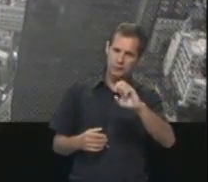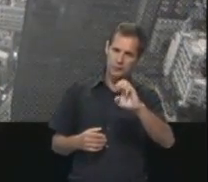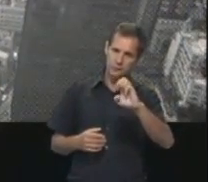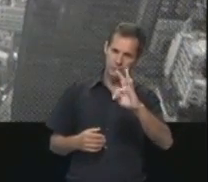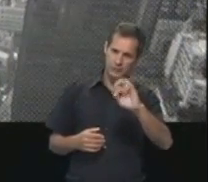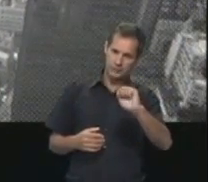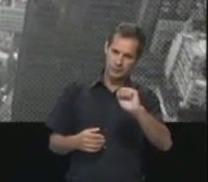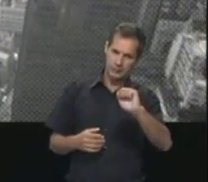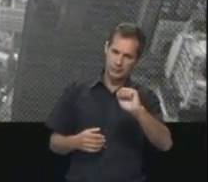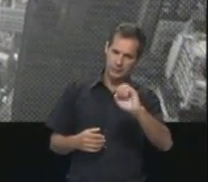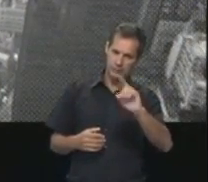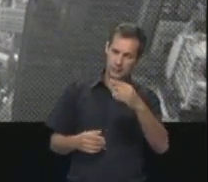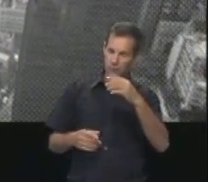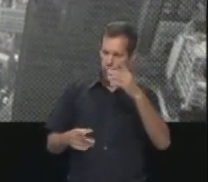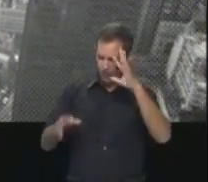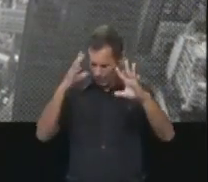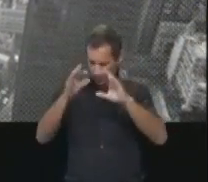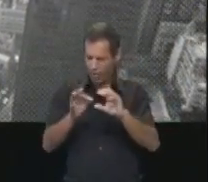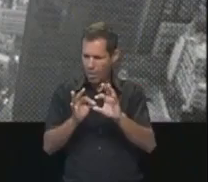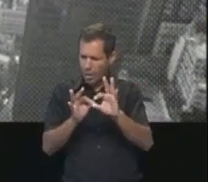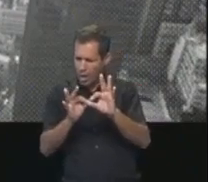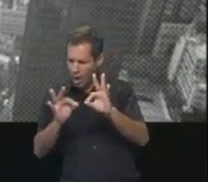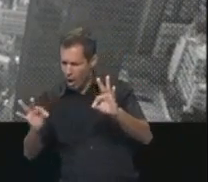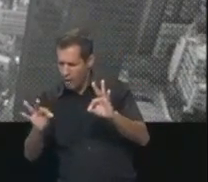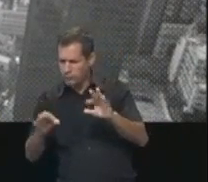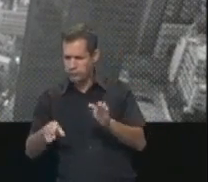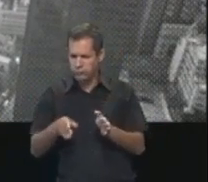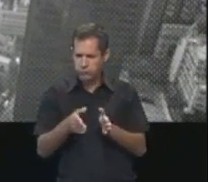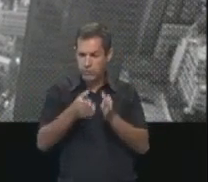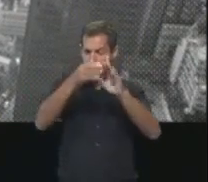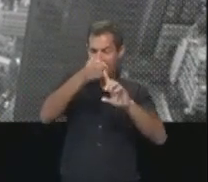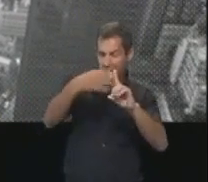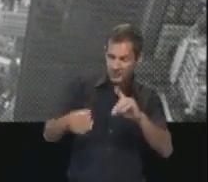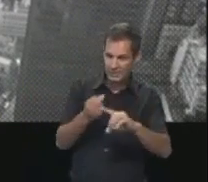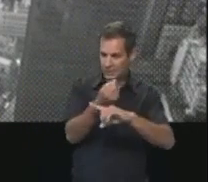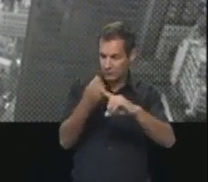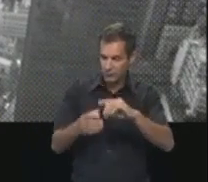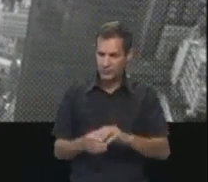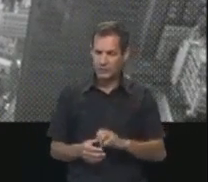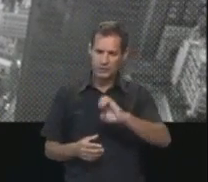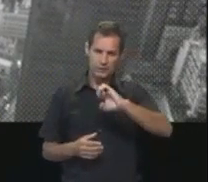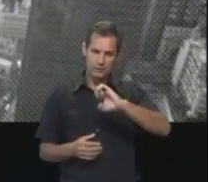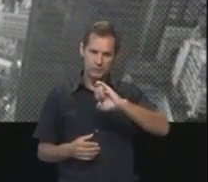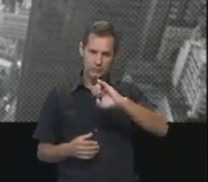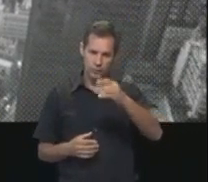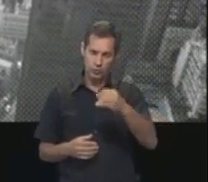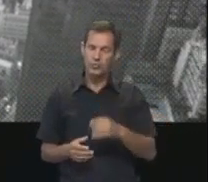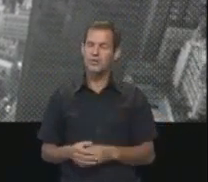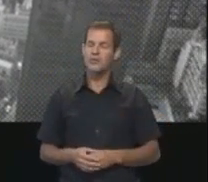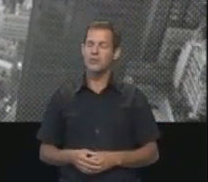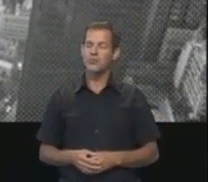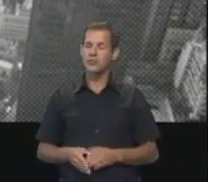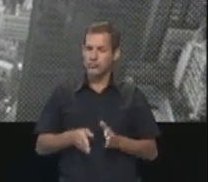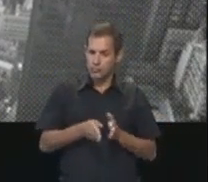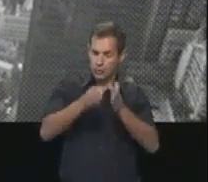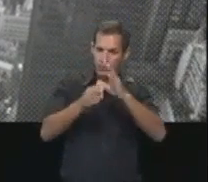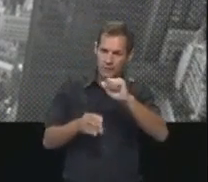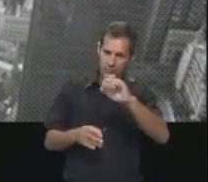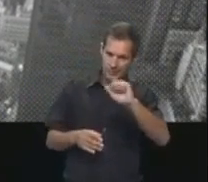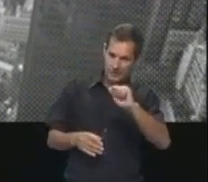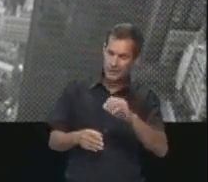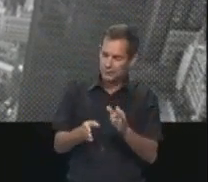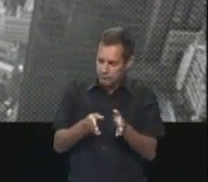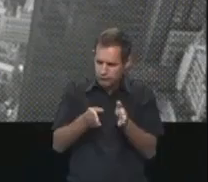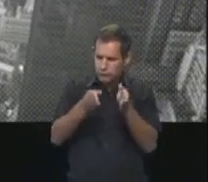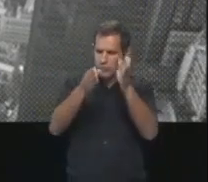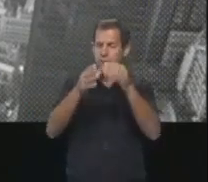útil. Imagine a linha lateral desse prédio descrita por uma função em torno do eixo central do prédio. A casca externa do prédio